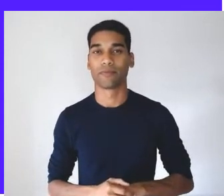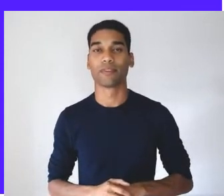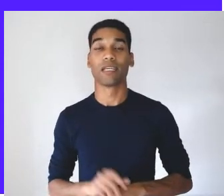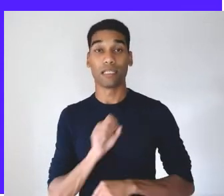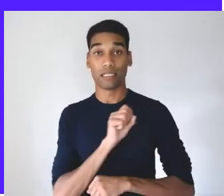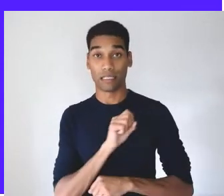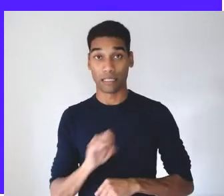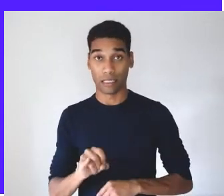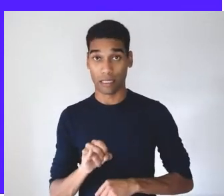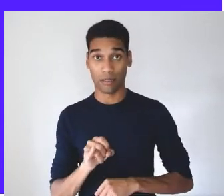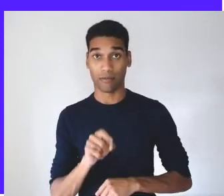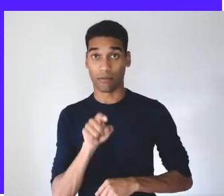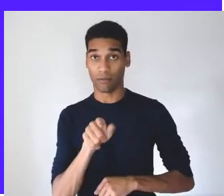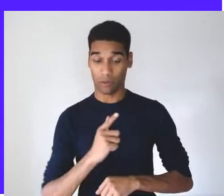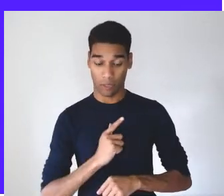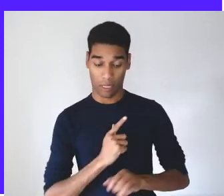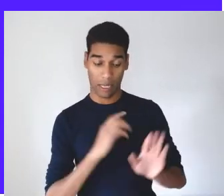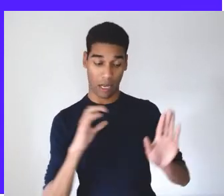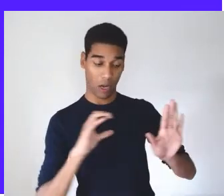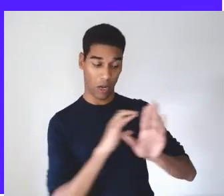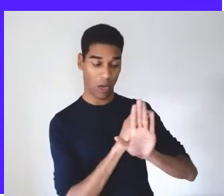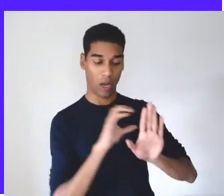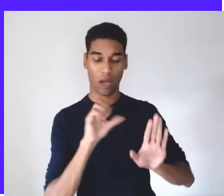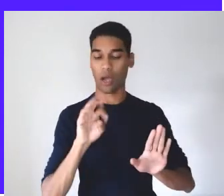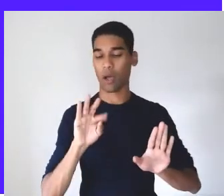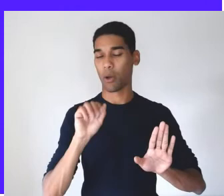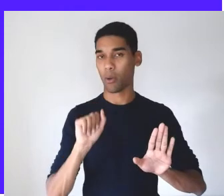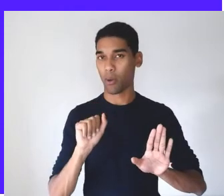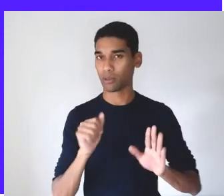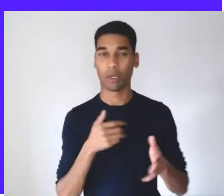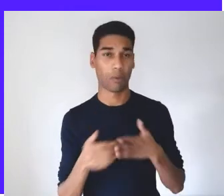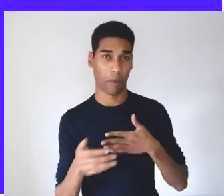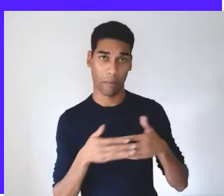cota, seja para ensino superior ou para